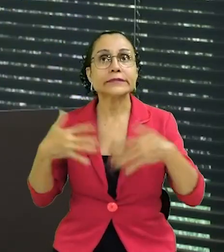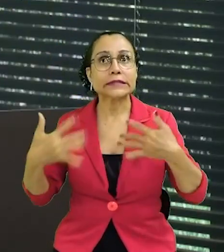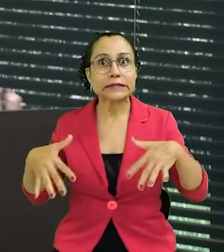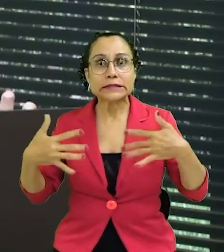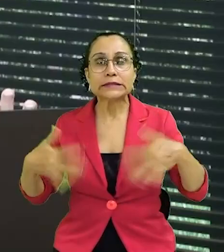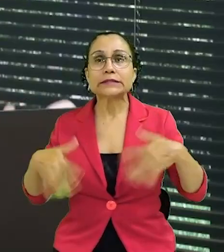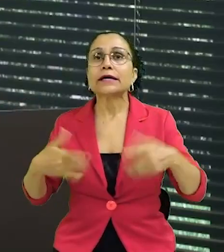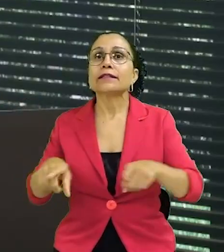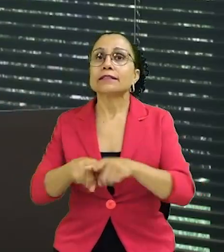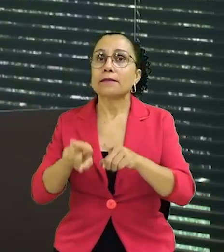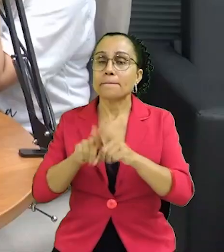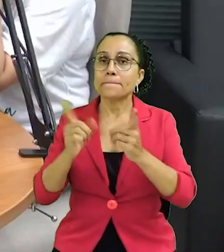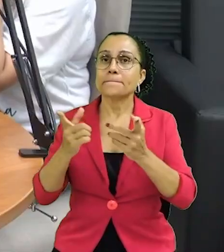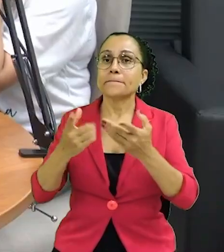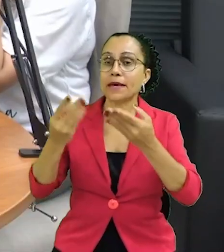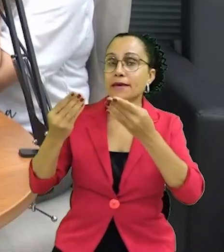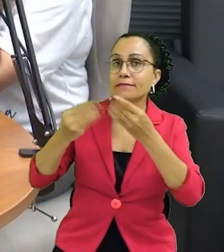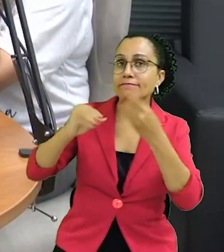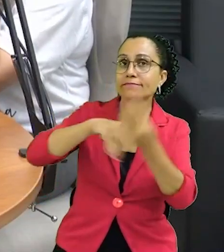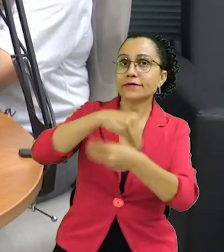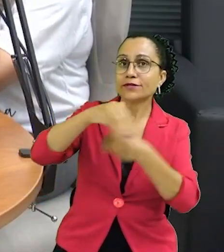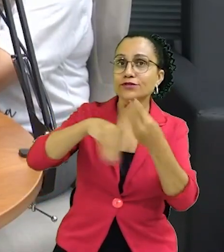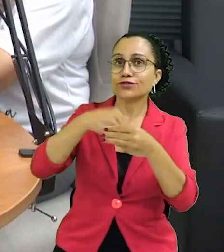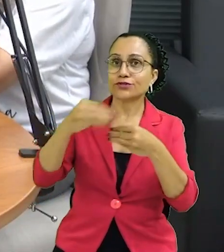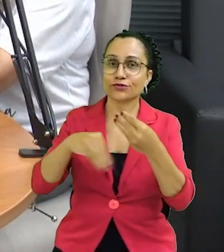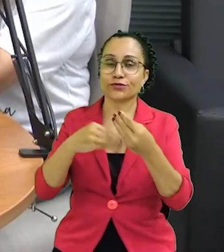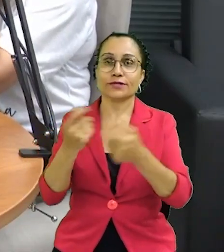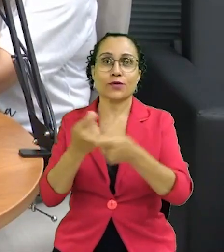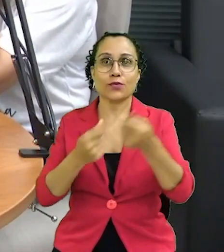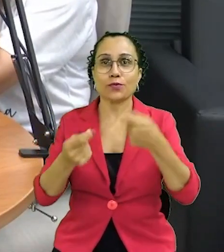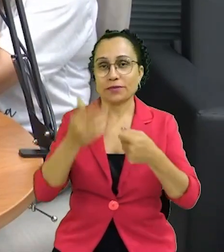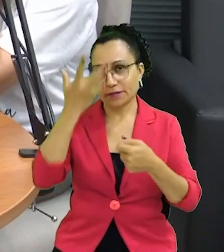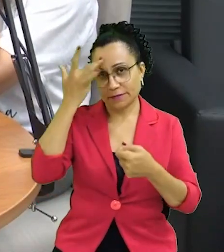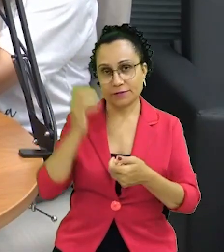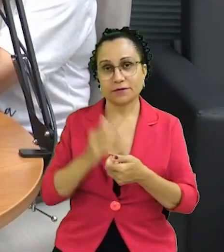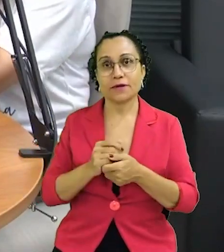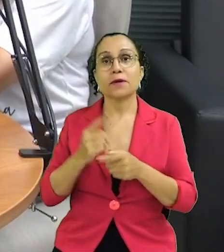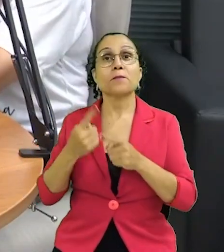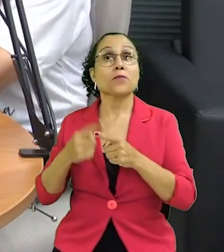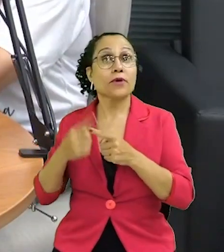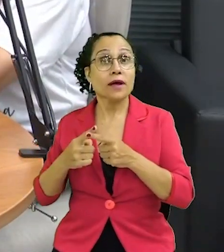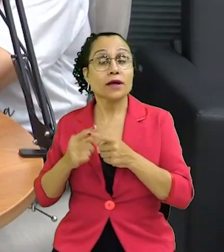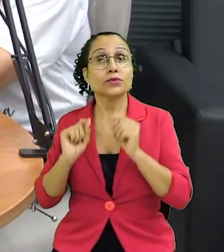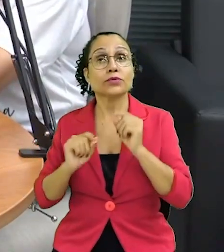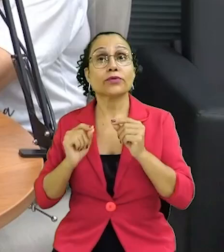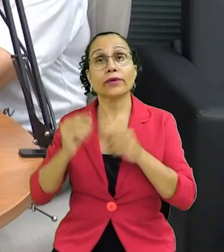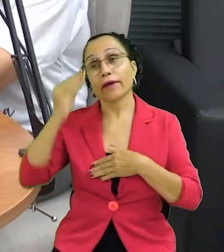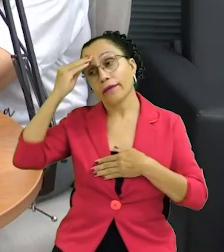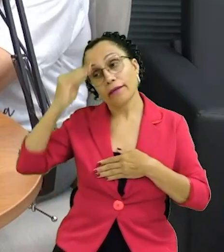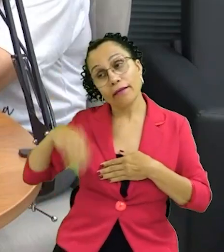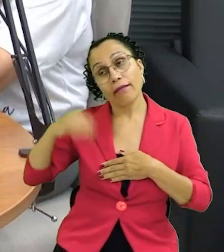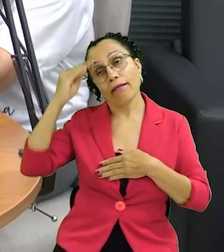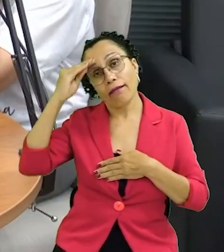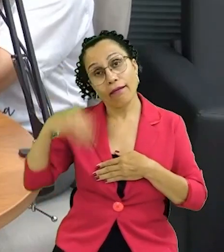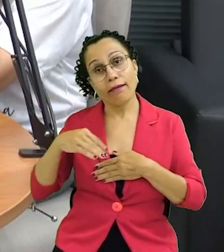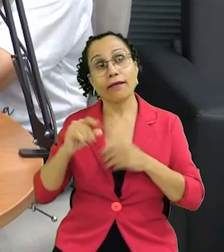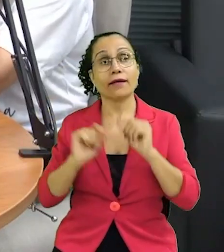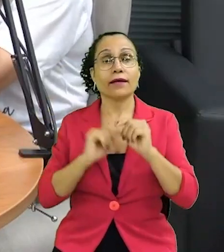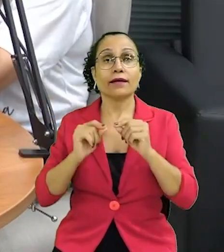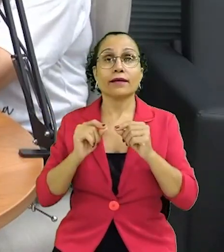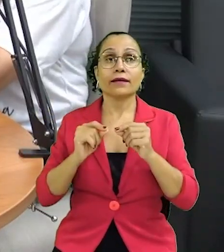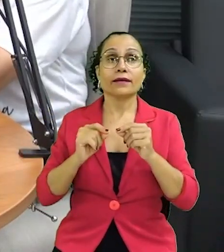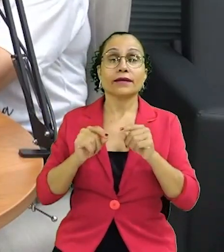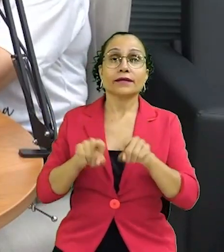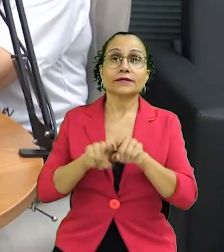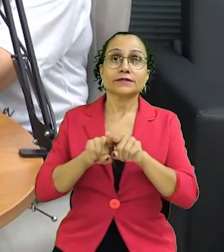quanto também das pessoas. Por conta do sedentarismo. Lembra da meta do que não conseguiu perder o peso? É também